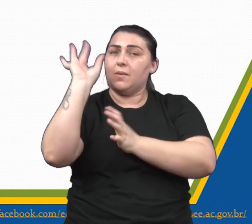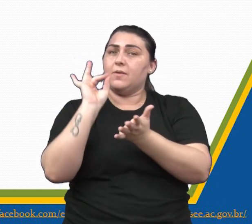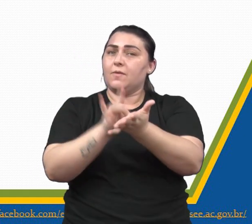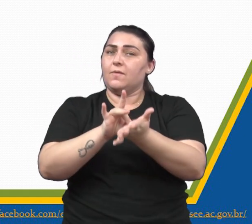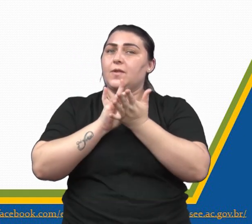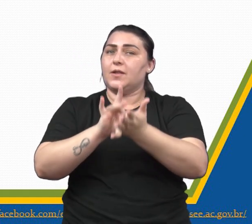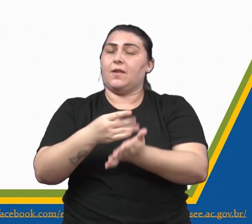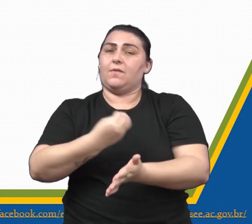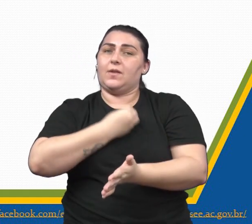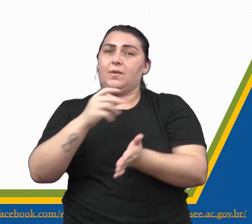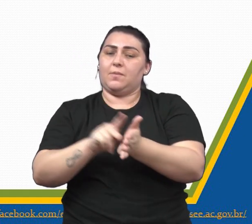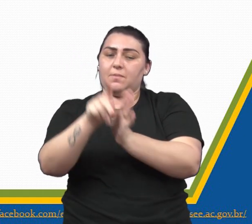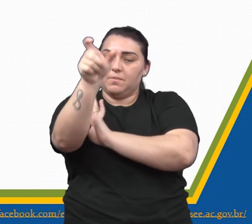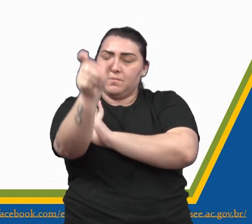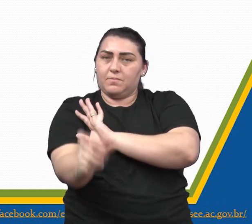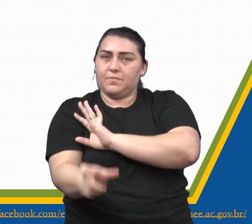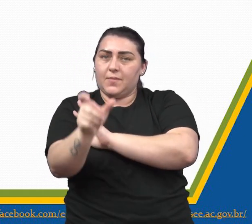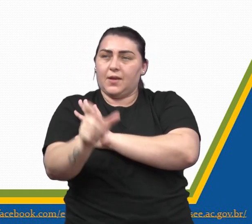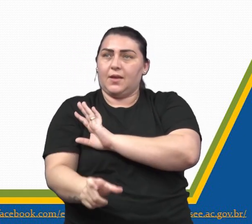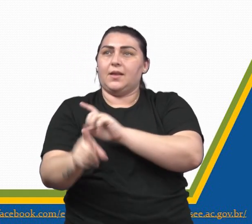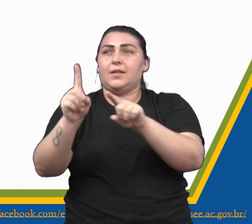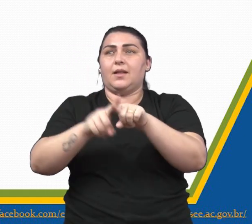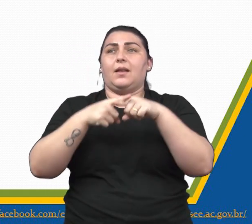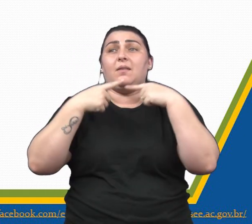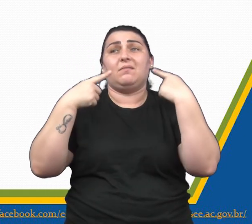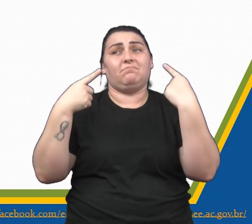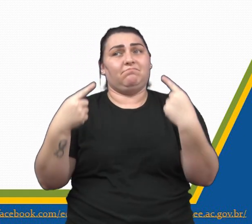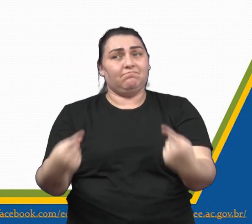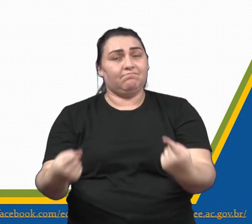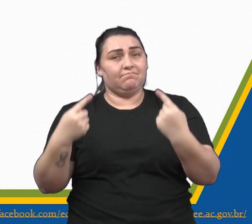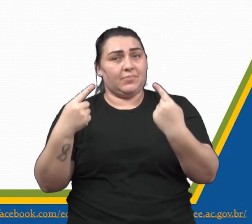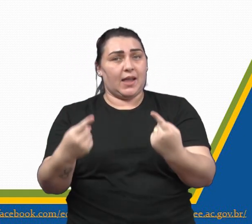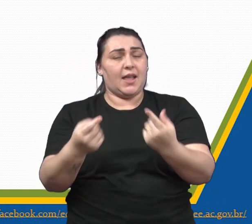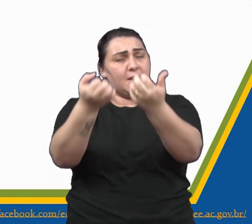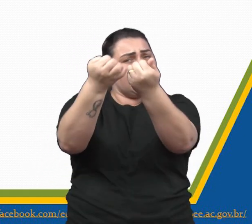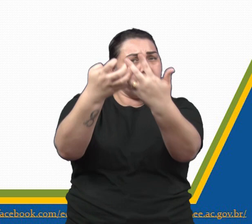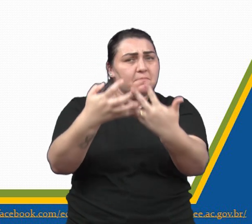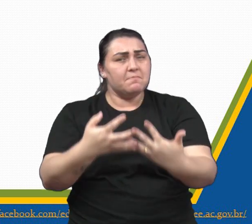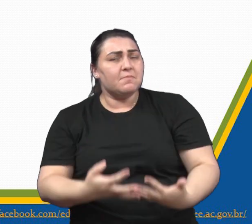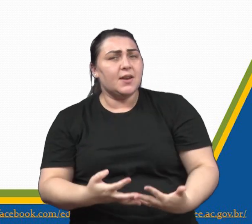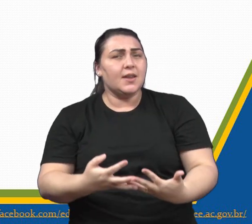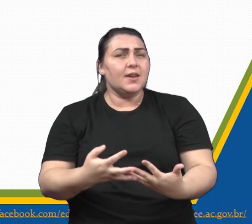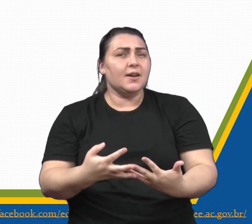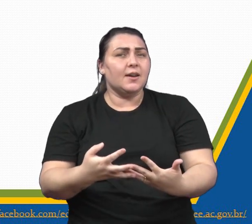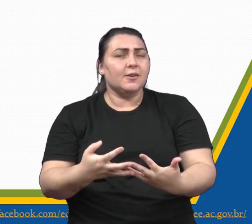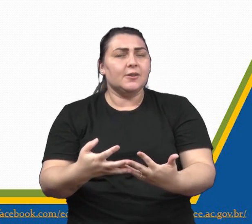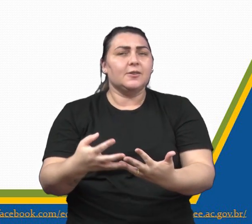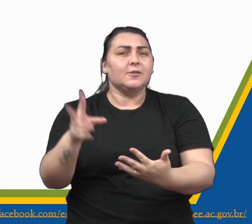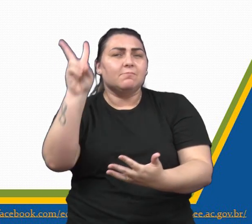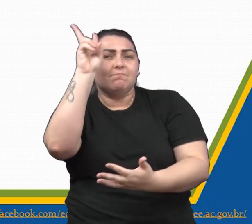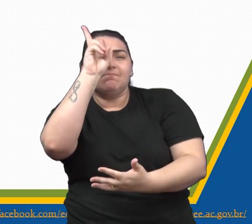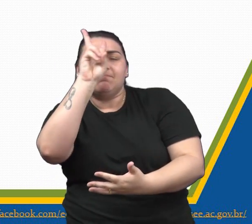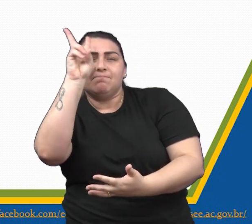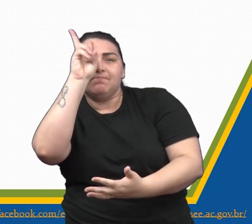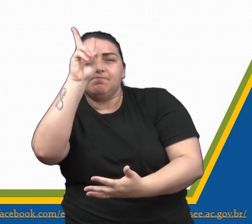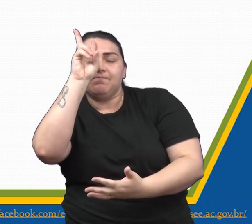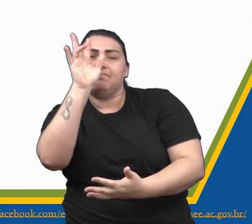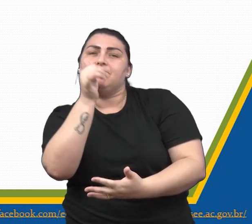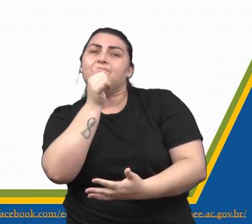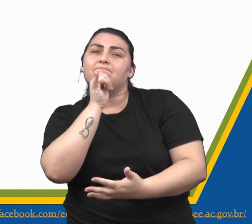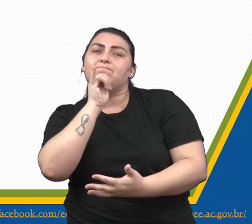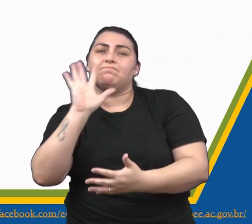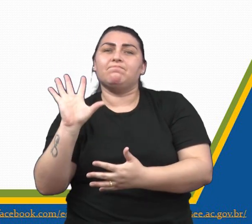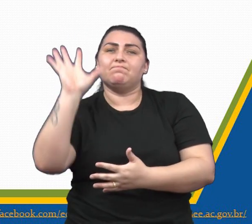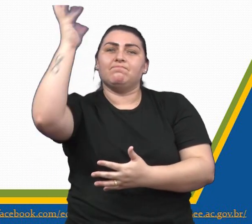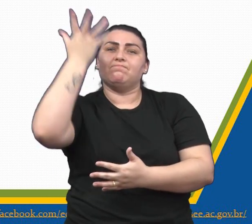vivenciado por ele. Além disso, o relato pessoal conta um episódio marcante, por exemplo, algo que